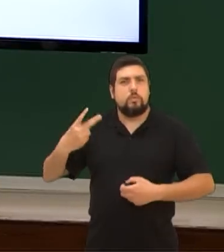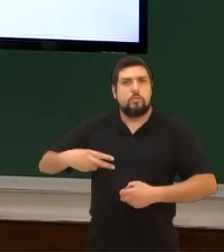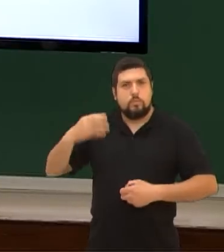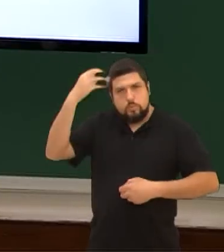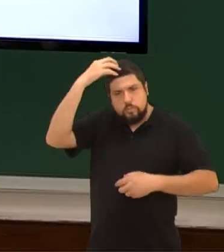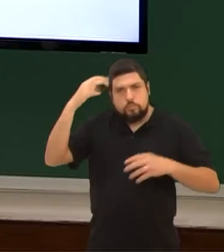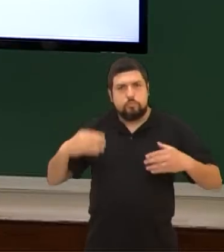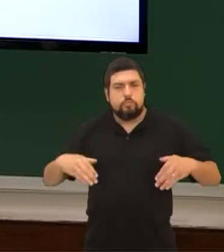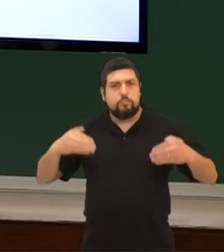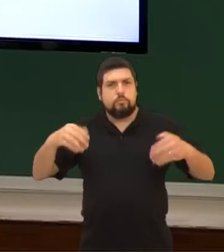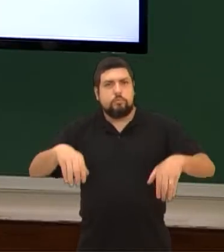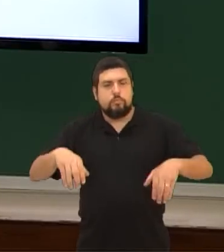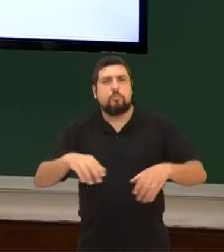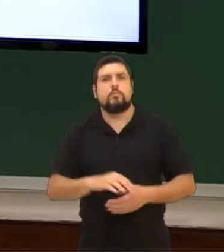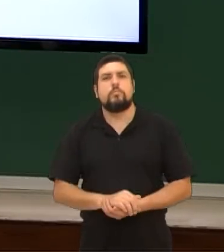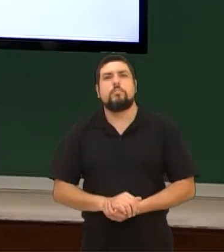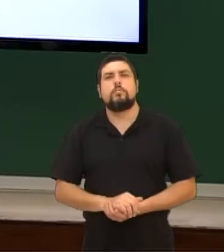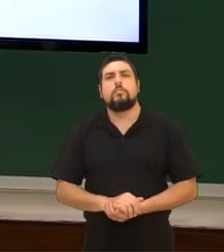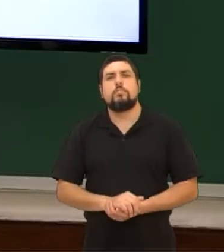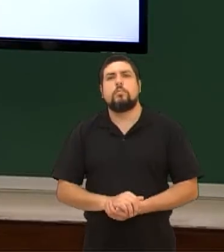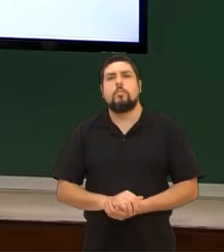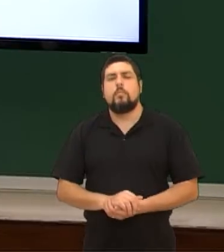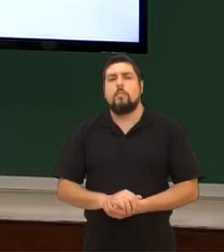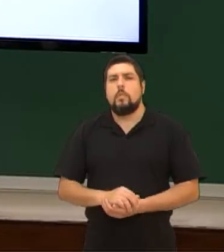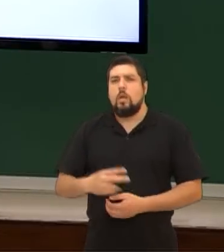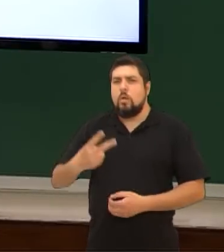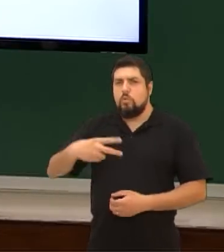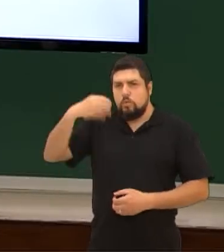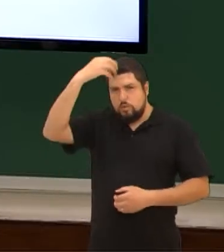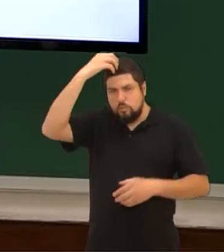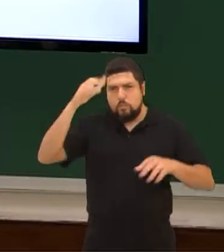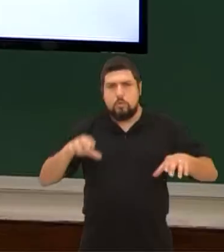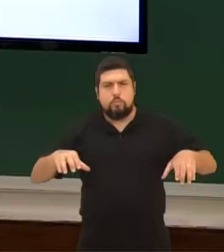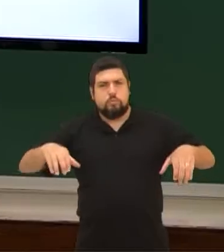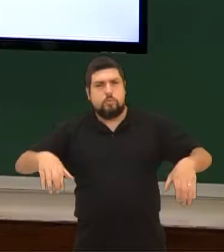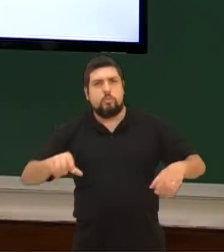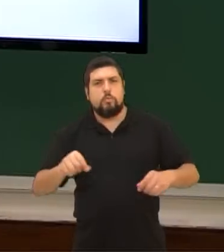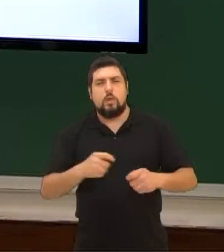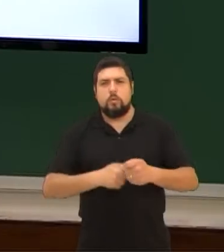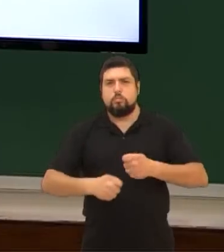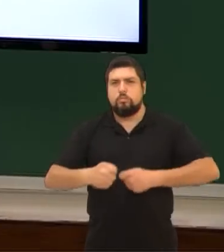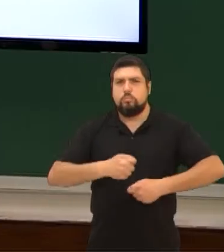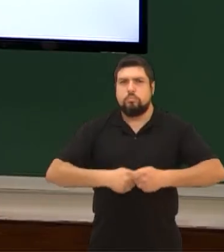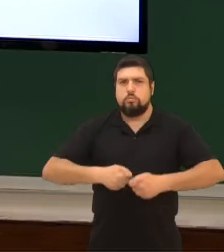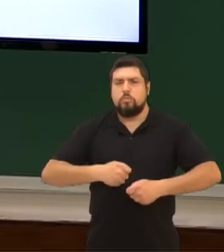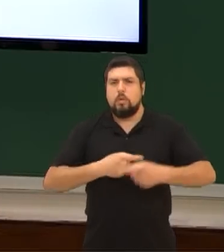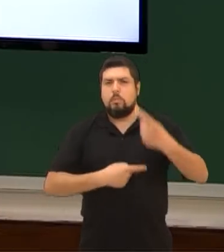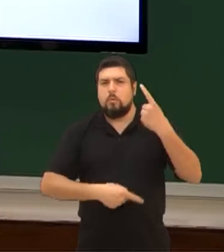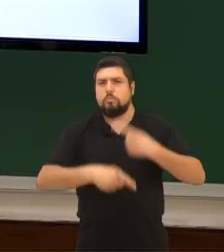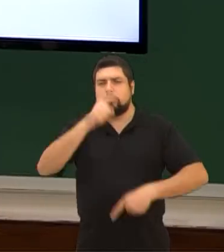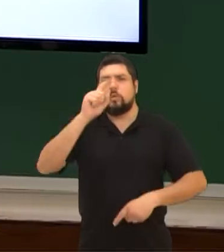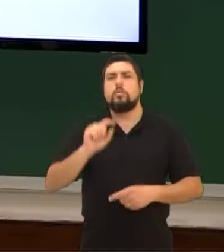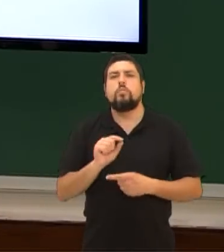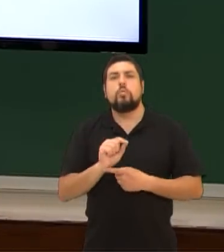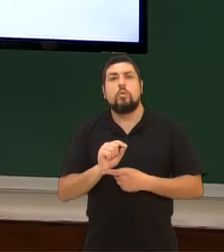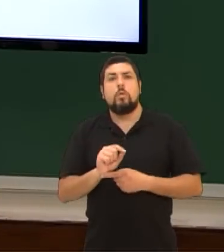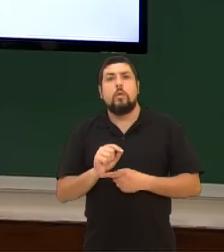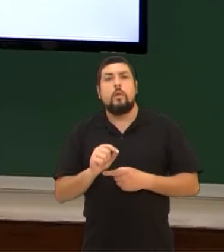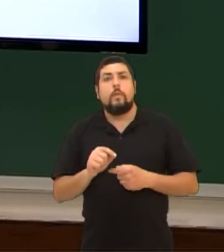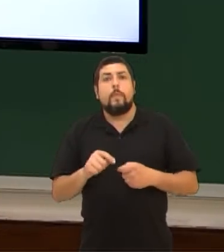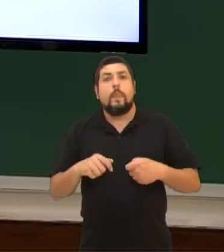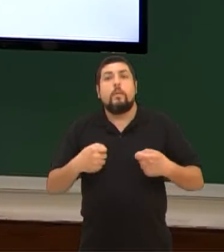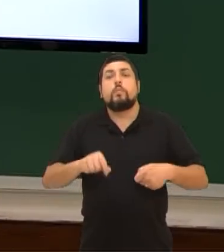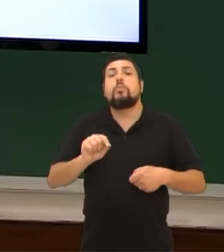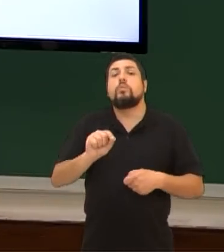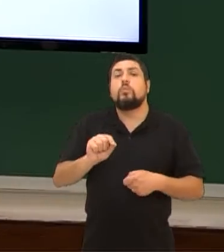lá? Esse segundo reinado, essa dinamização da economia, fez com que houvesse a necessidade de criar